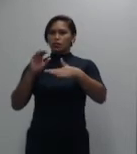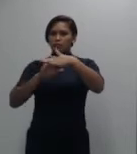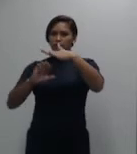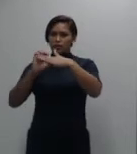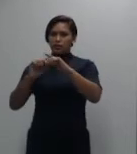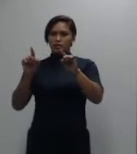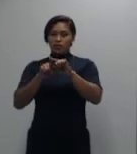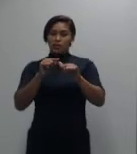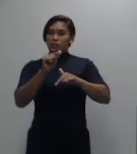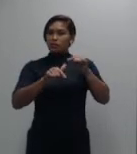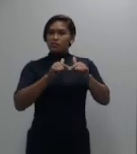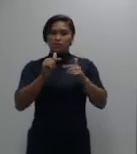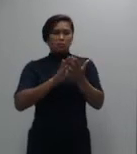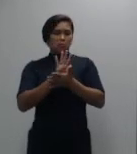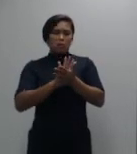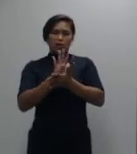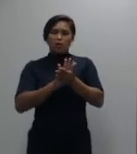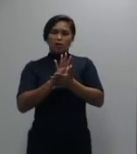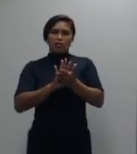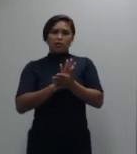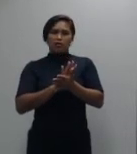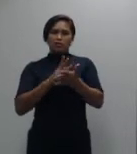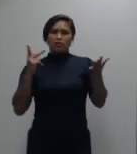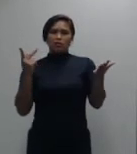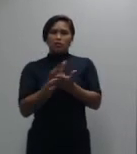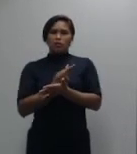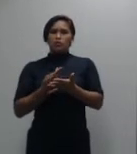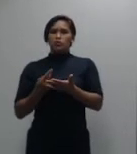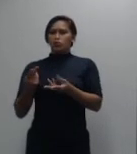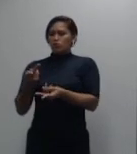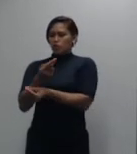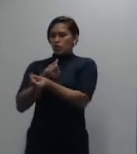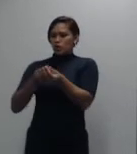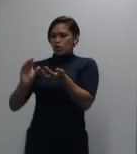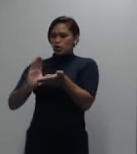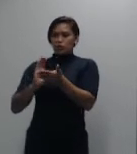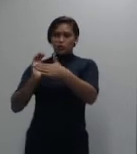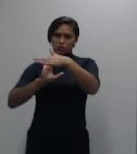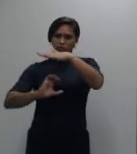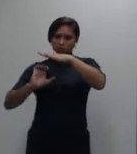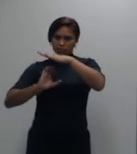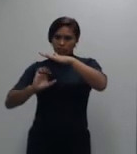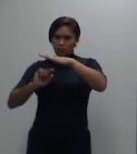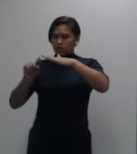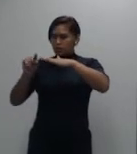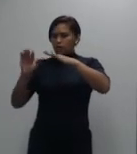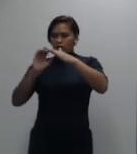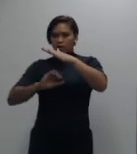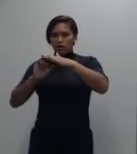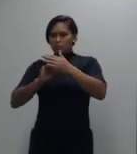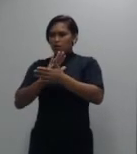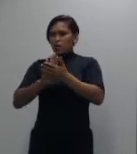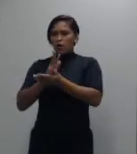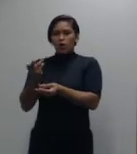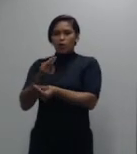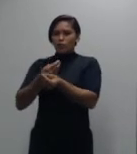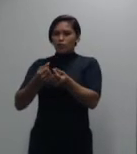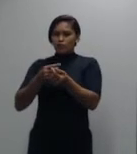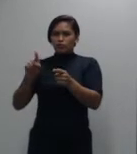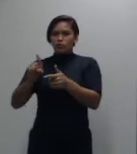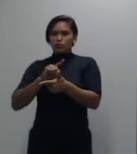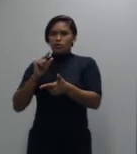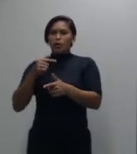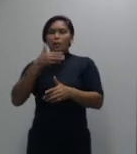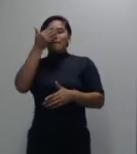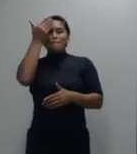não foi prestado é com recursos até que é a protecção teve e não eu fico para